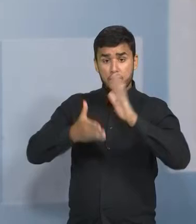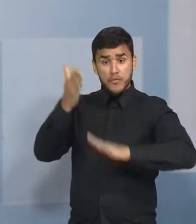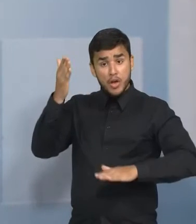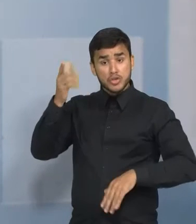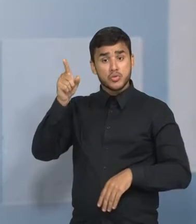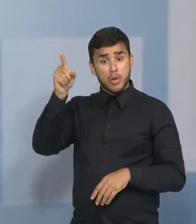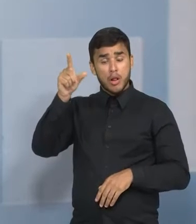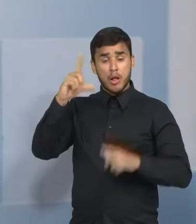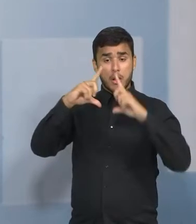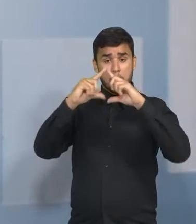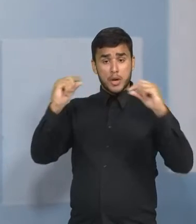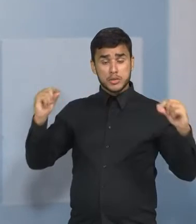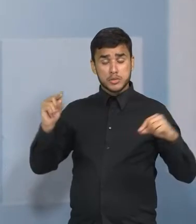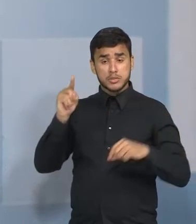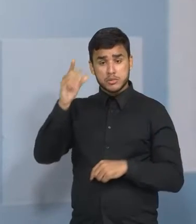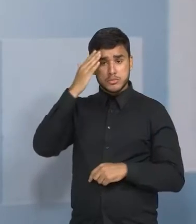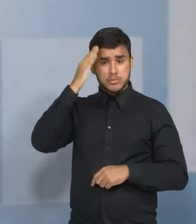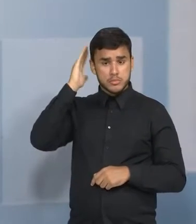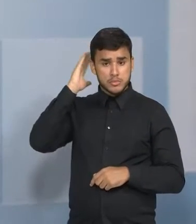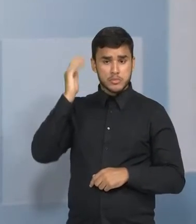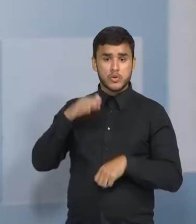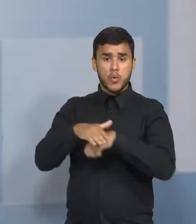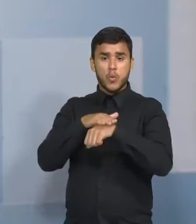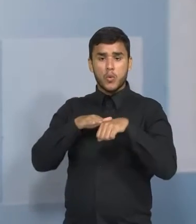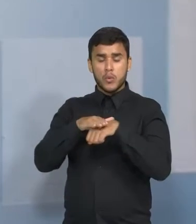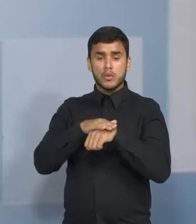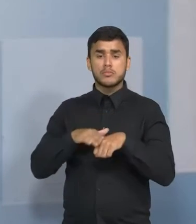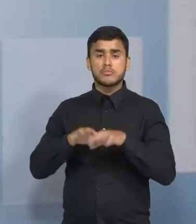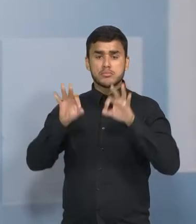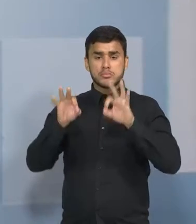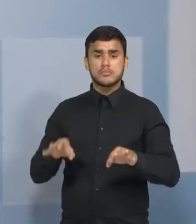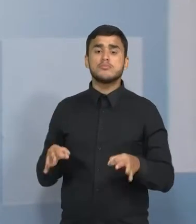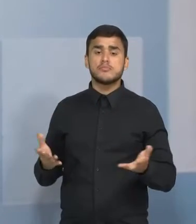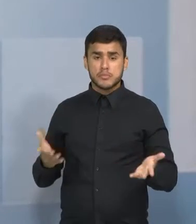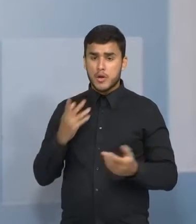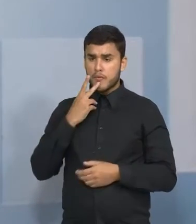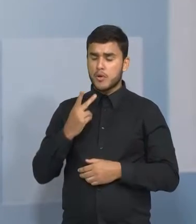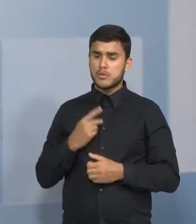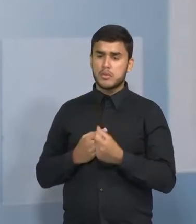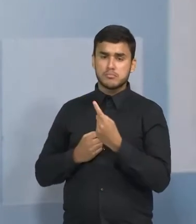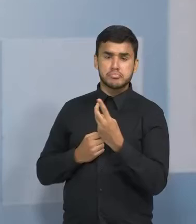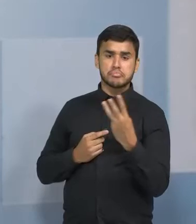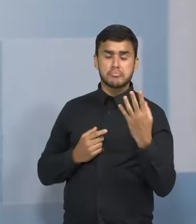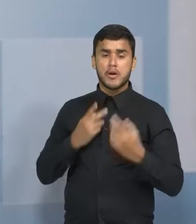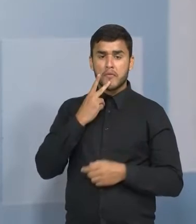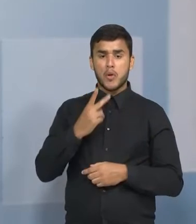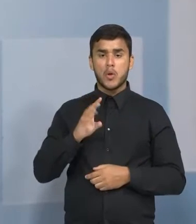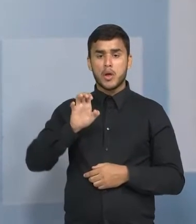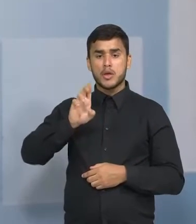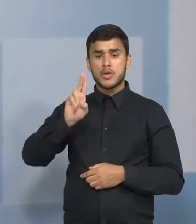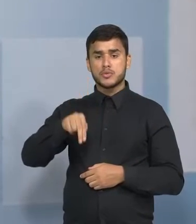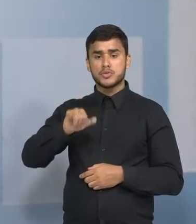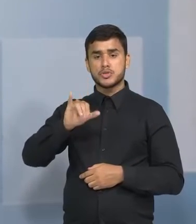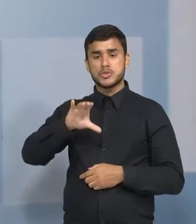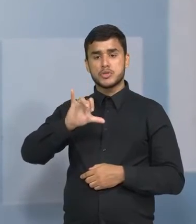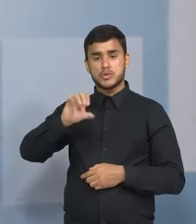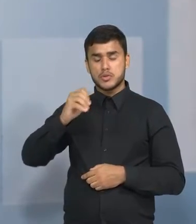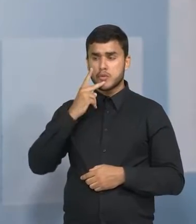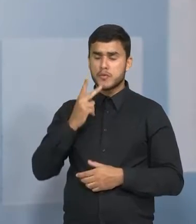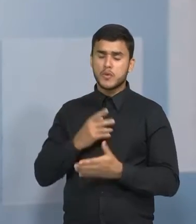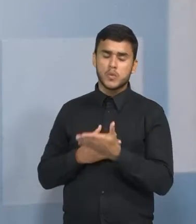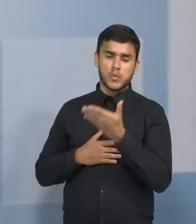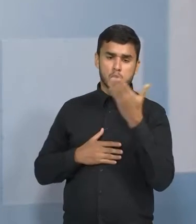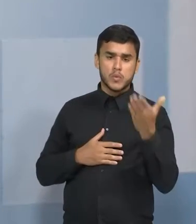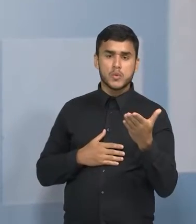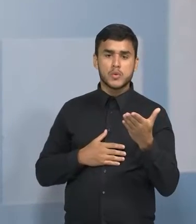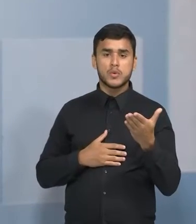ele ter conversado com o presidente, com a presença lá de 3 outras lideranças, entre elas que eu acho que eu